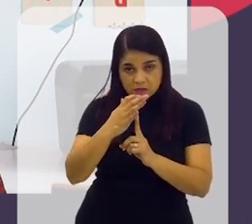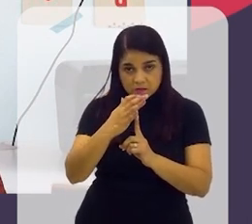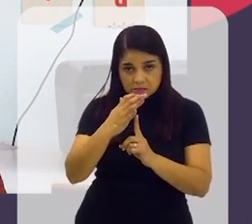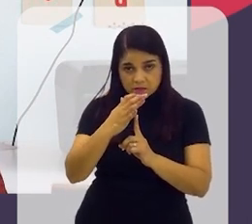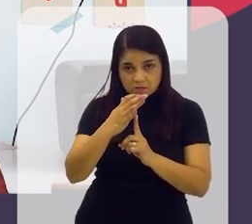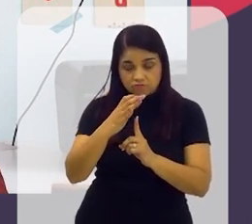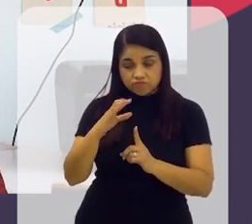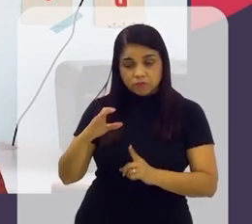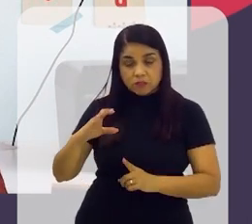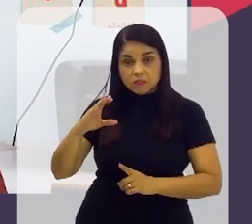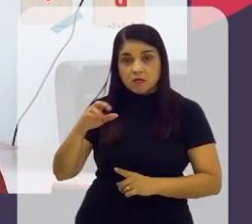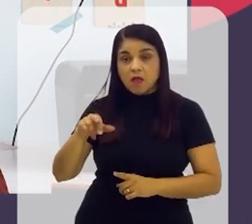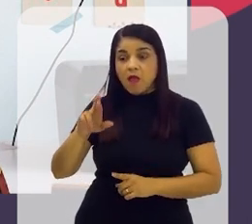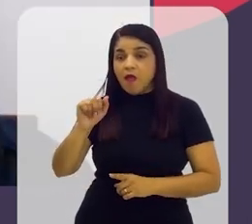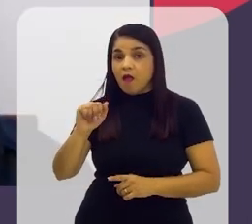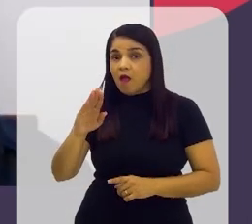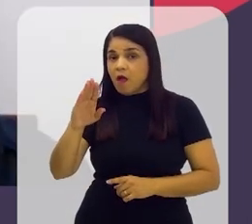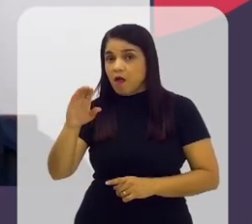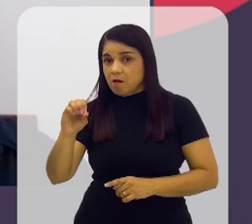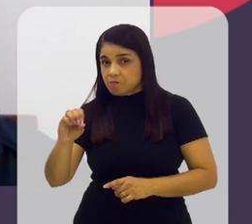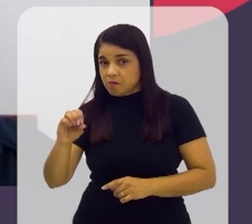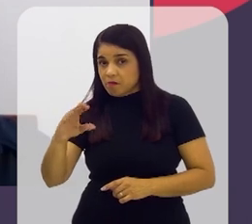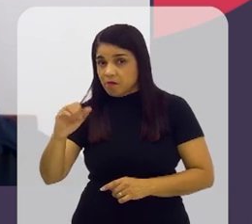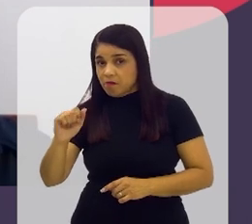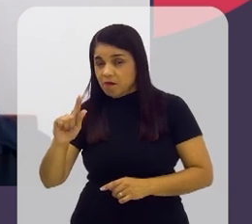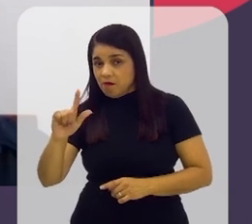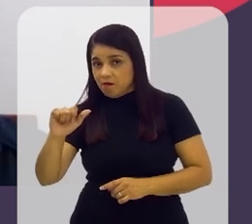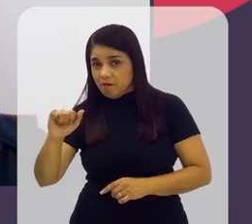caso essa planta se espalhe muito?